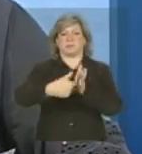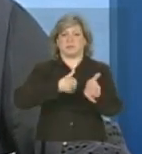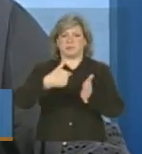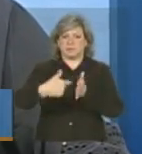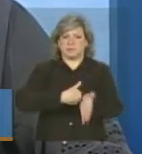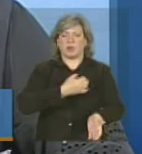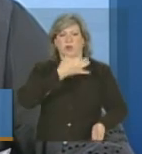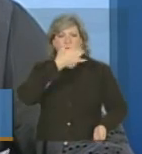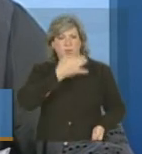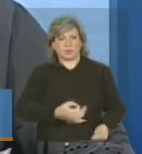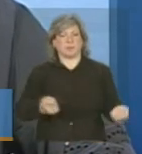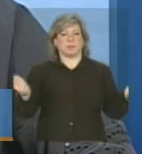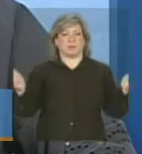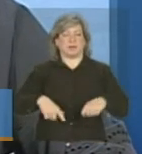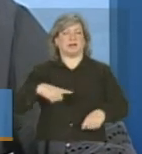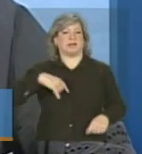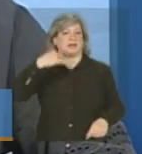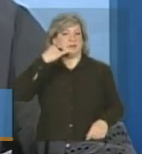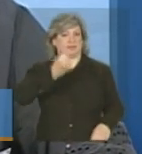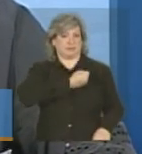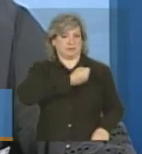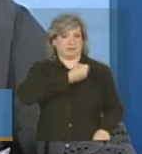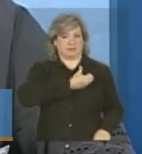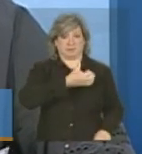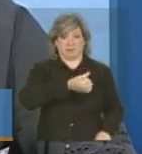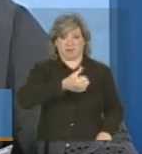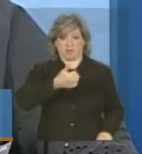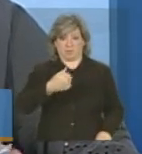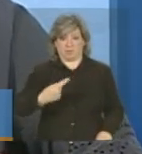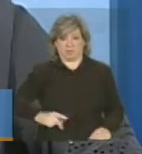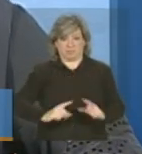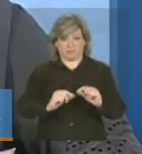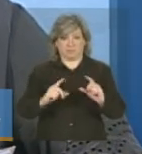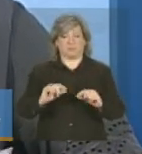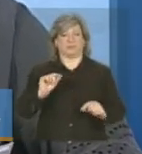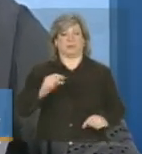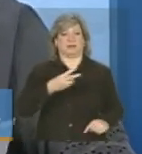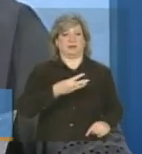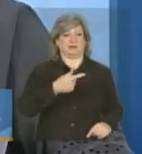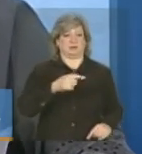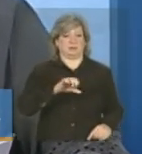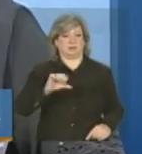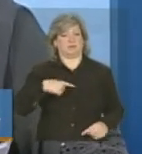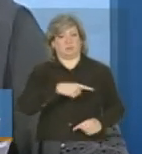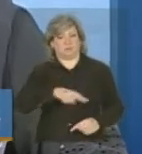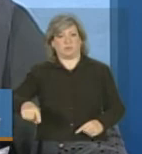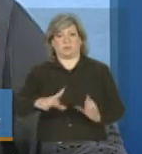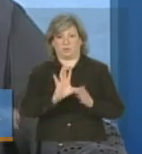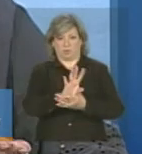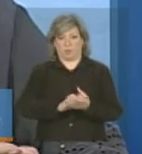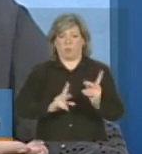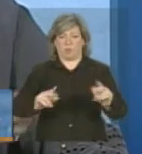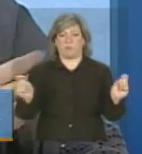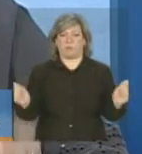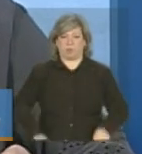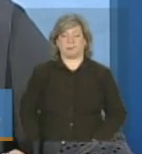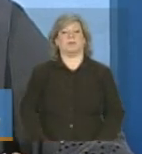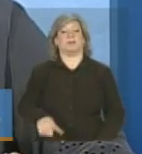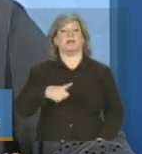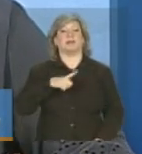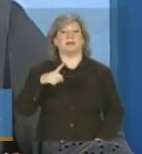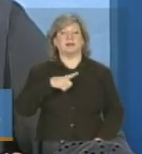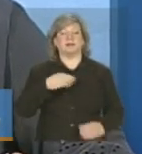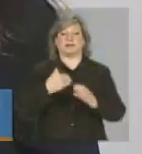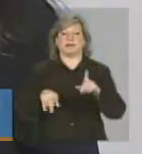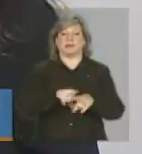e sugestões para os telefones e e-mail que estão aí na sua tela. Bom, neste bloco a gente continua então com a companhia